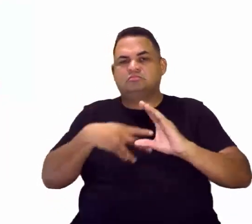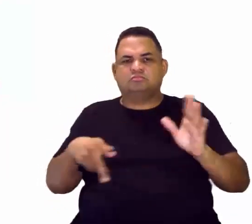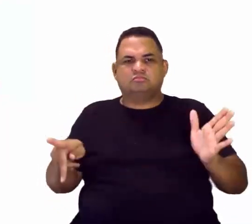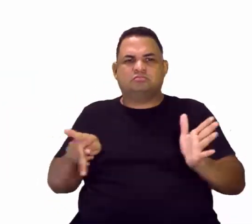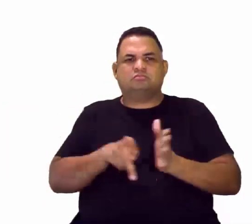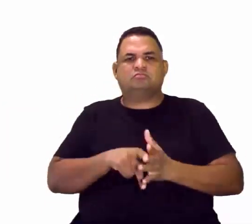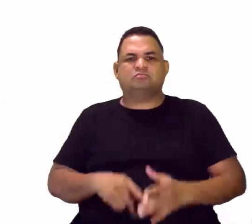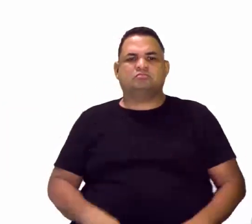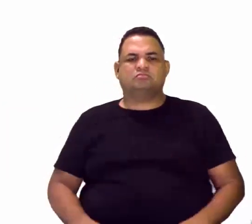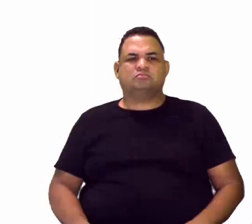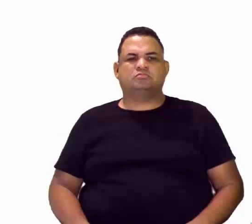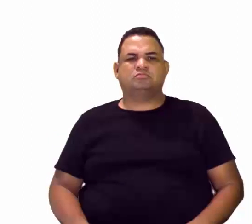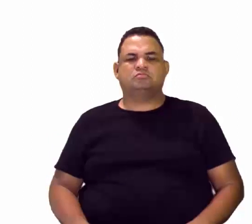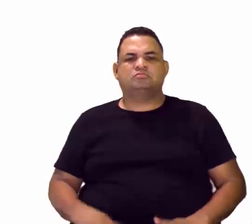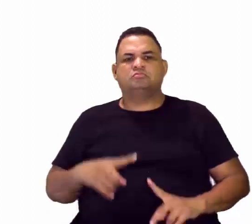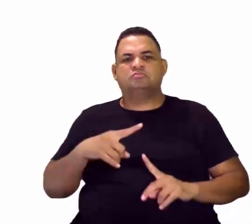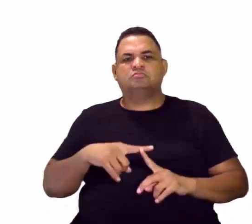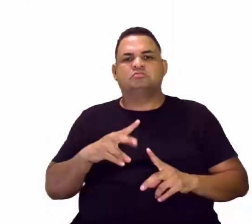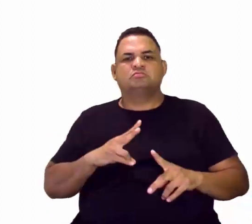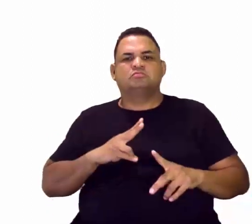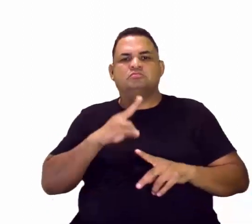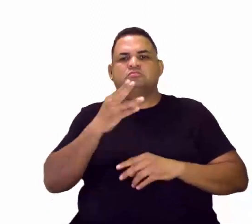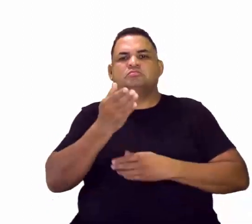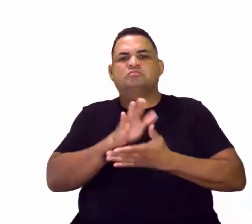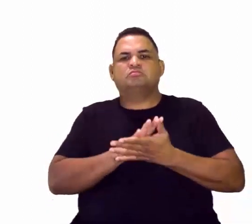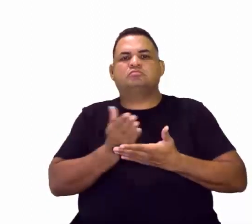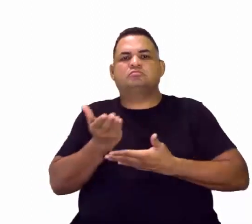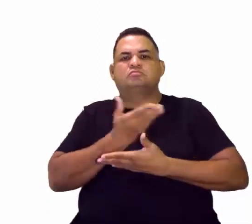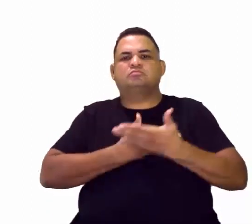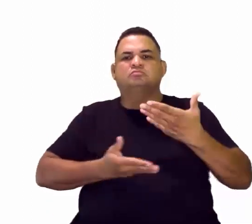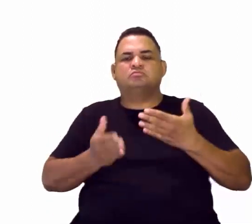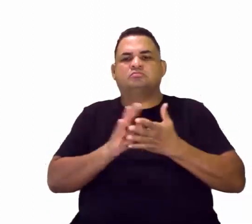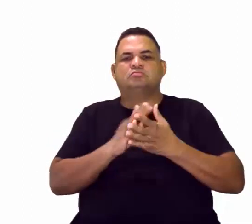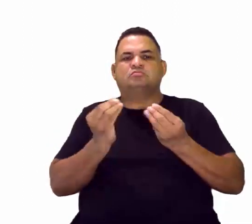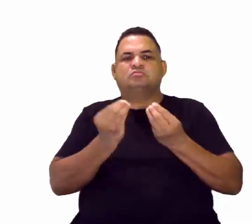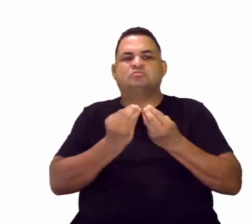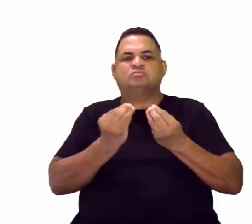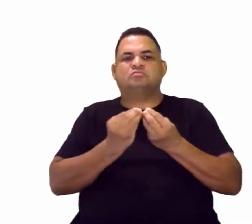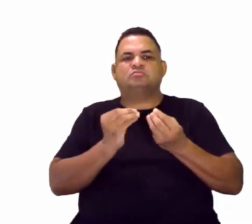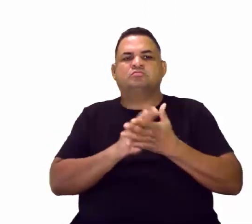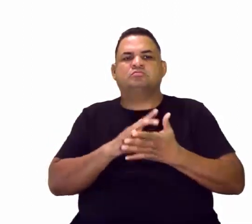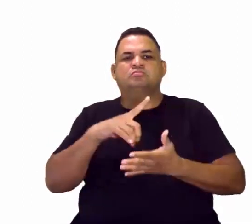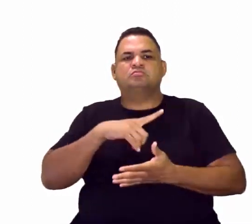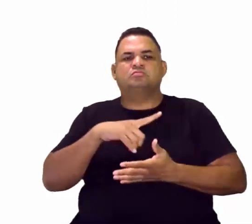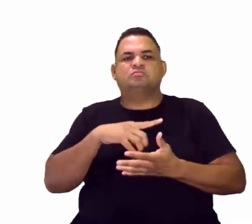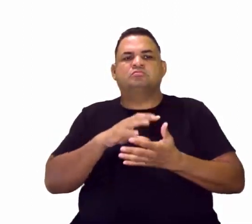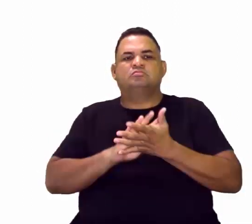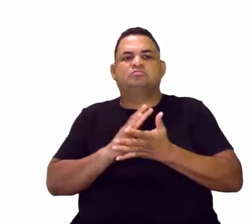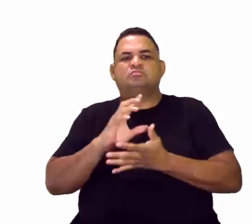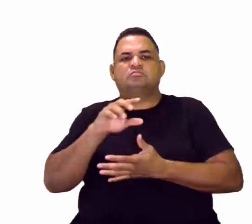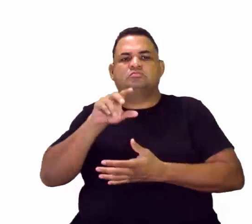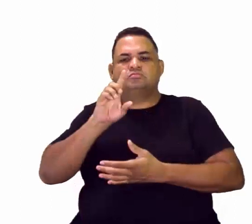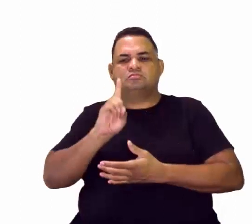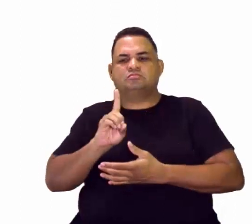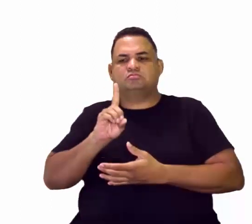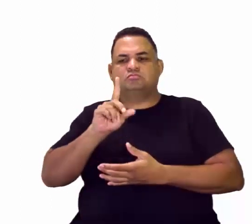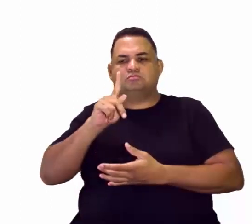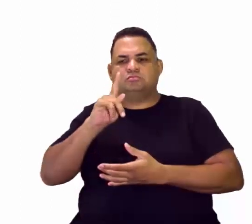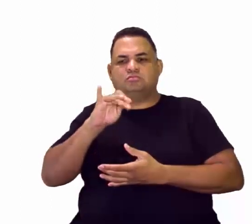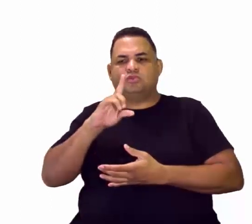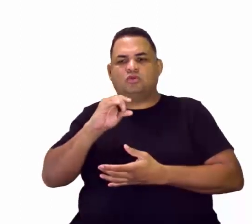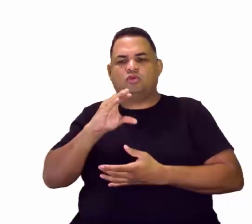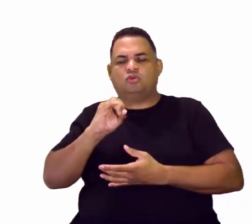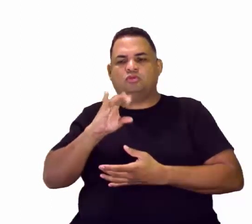bem? Os tipos de força de interação molecular, nós temos primeiro a força de polo instantâneo ou de polo induzido, que